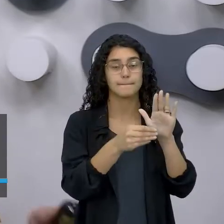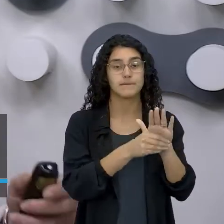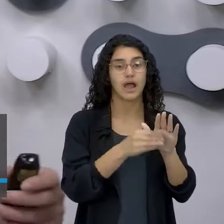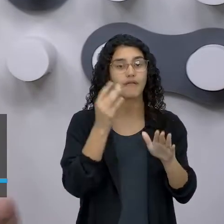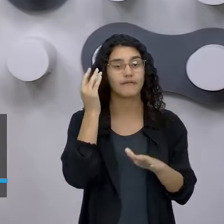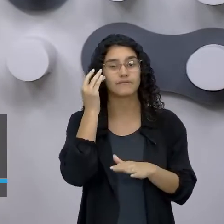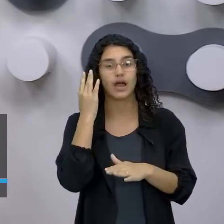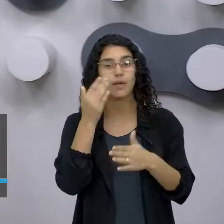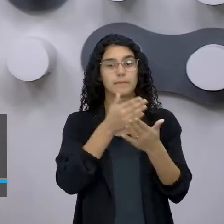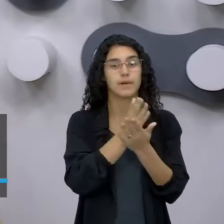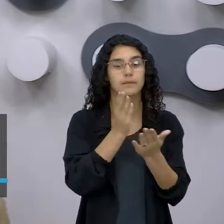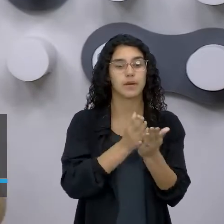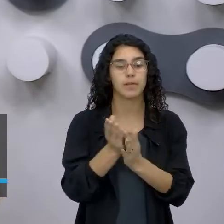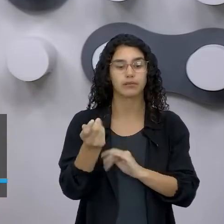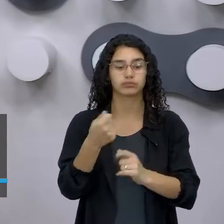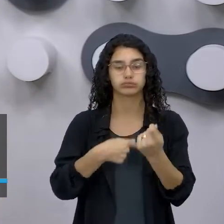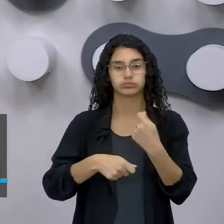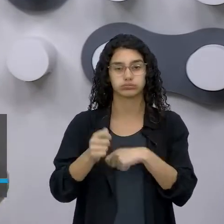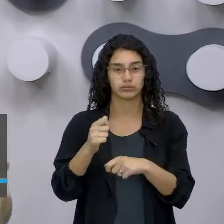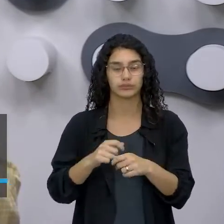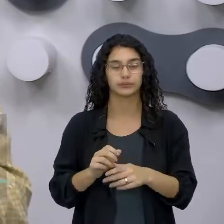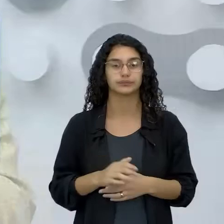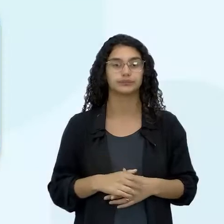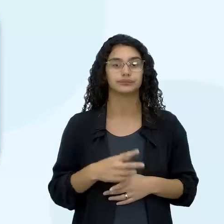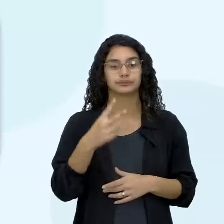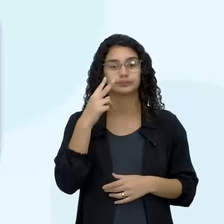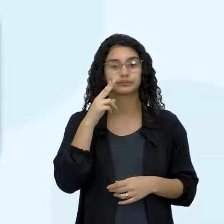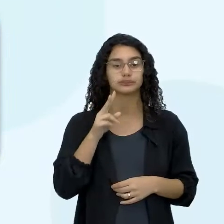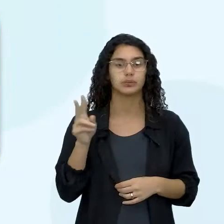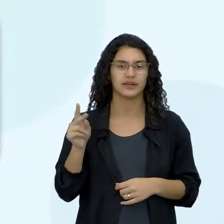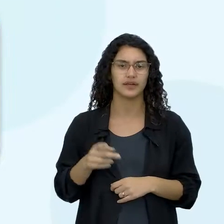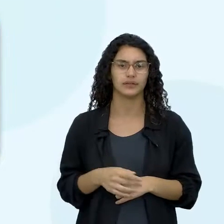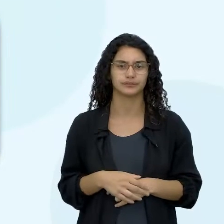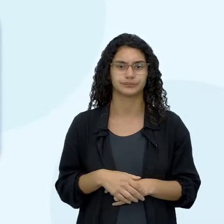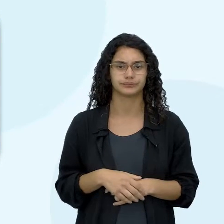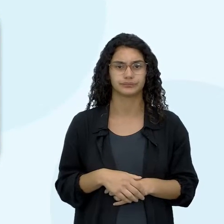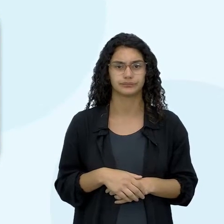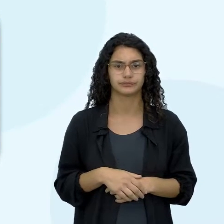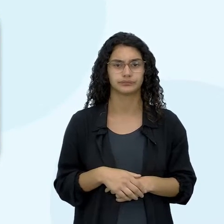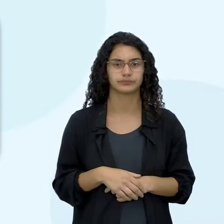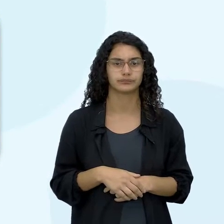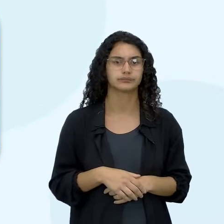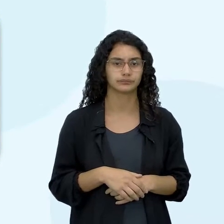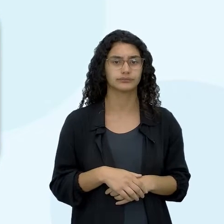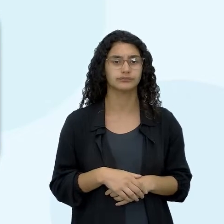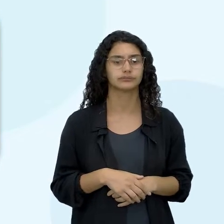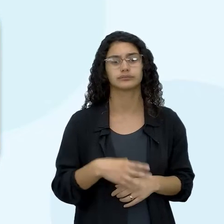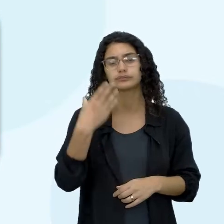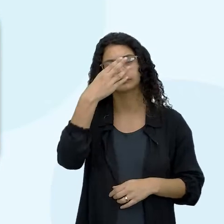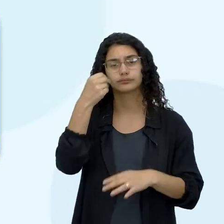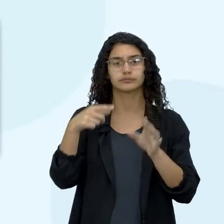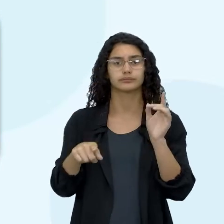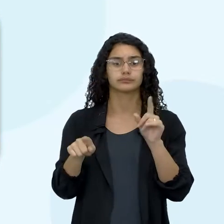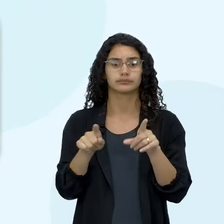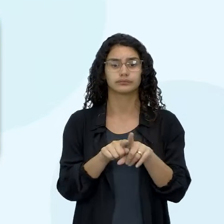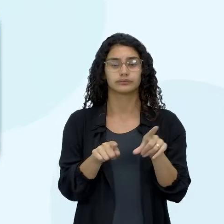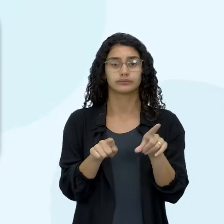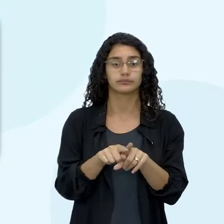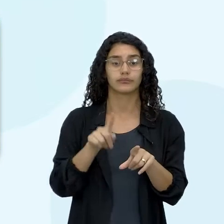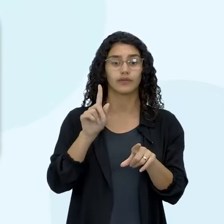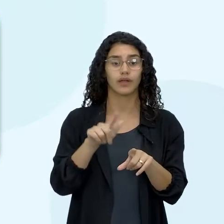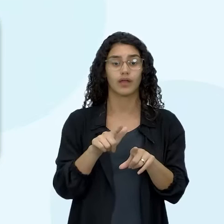fáceis os canais de comércio. Olha para o LED, olha para o LED, olha para o LED. A gente não pode esquecer também, Valmir, que